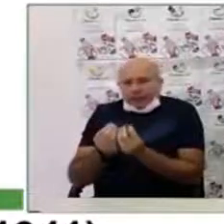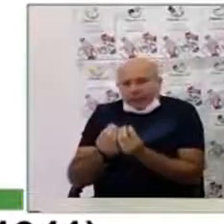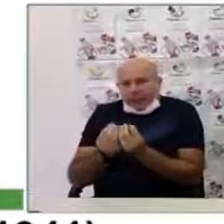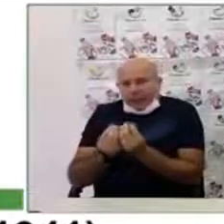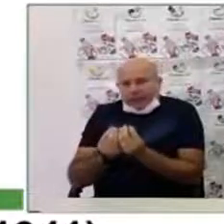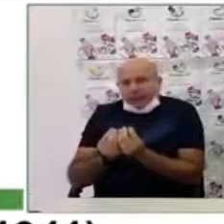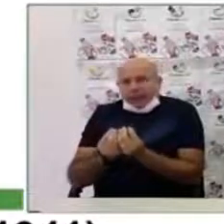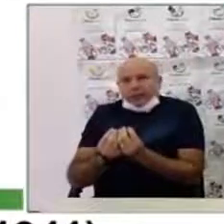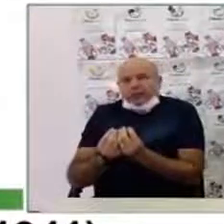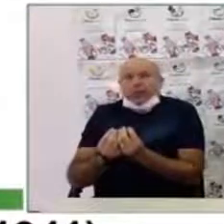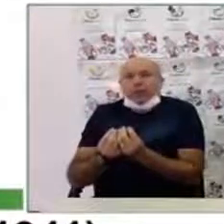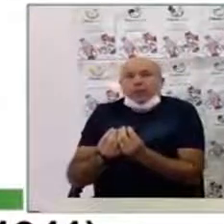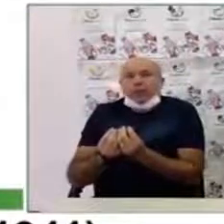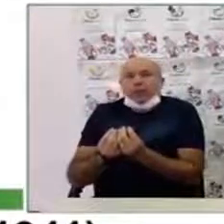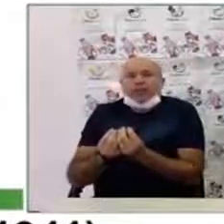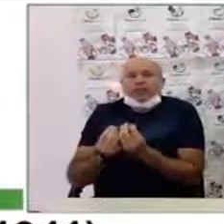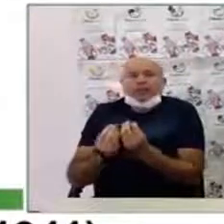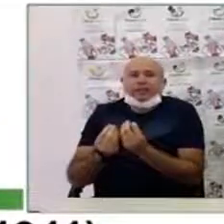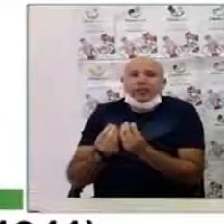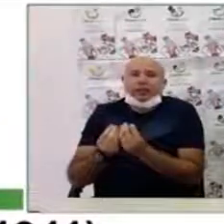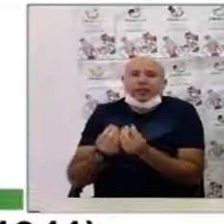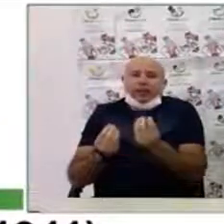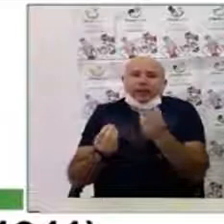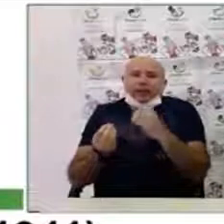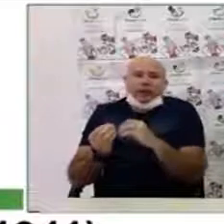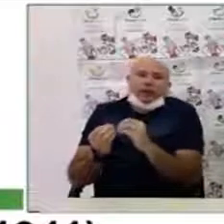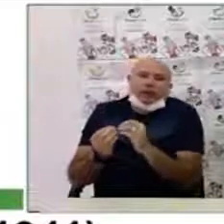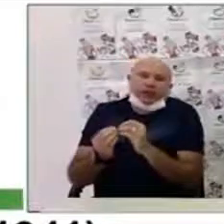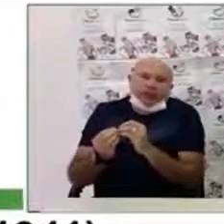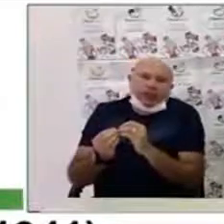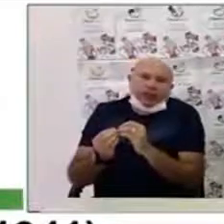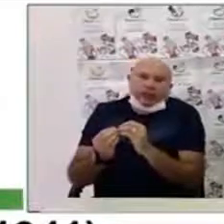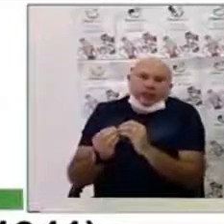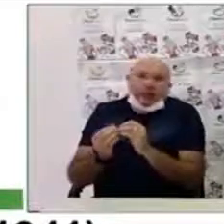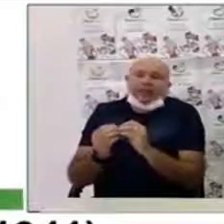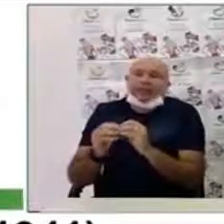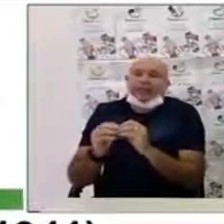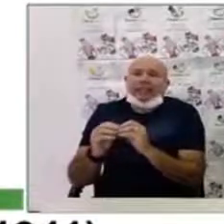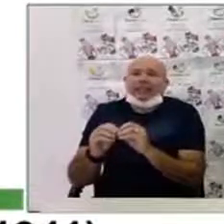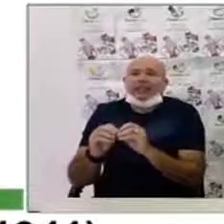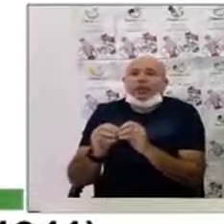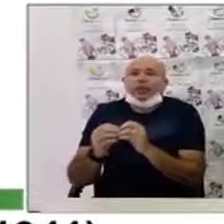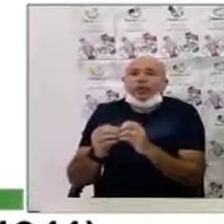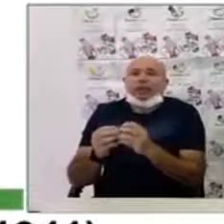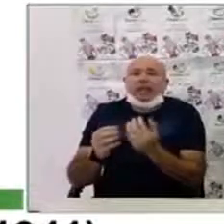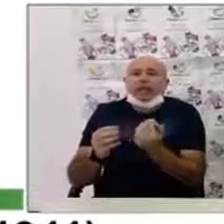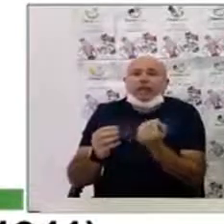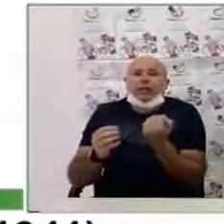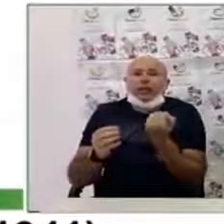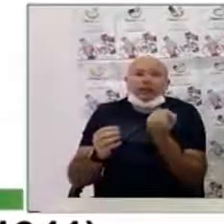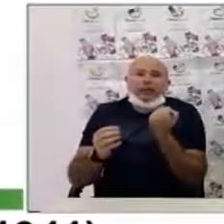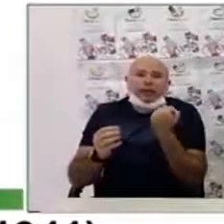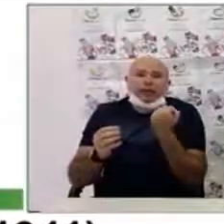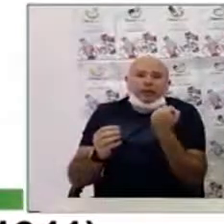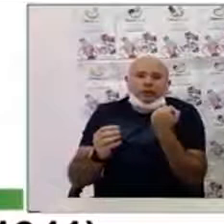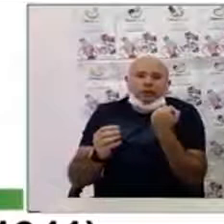você grave essa informação. Porque às vezes o aluno ele é cobrado no vestibular E ele pensa que a ideia de núcleo saiu lá